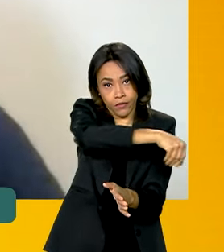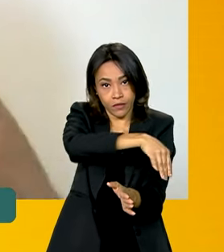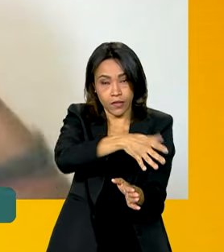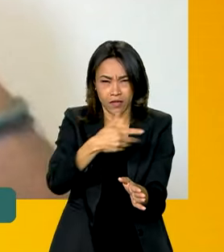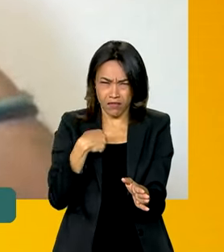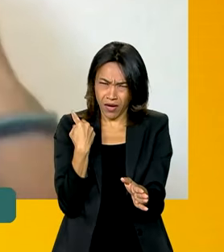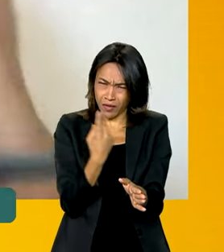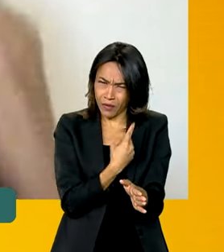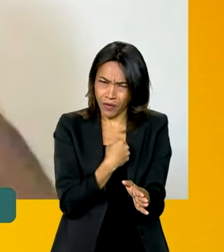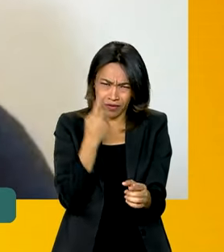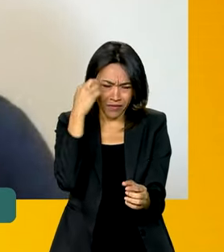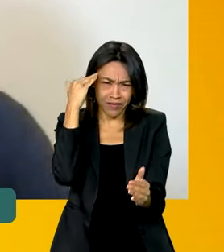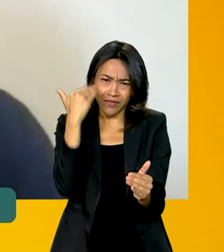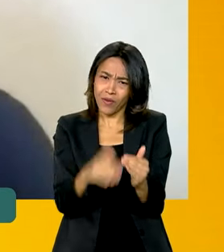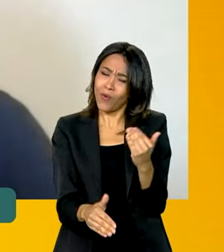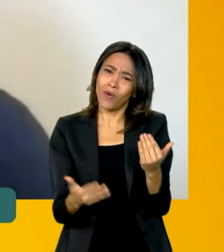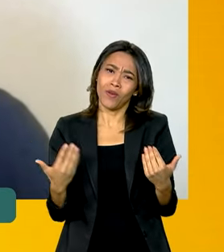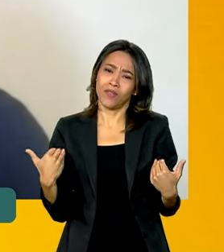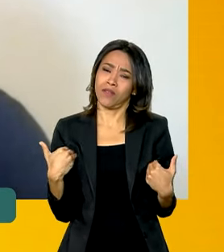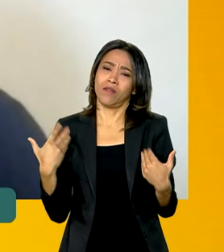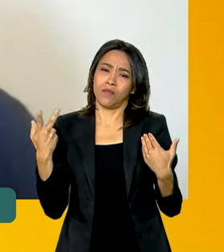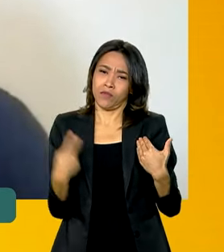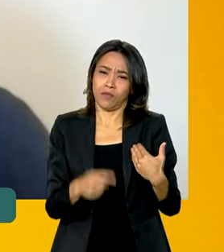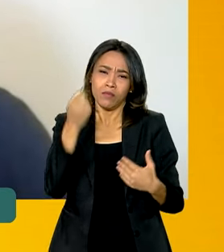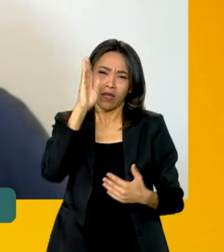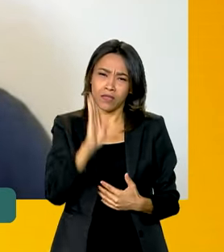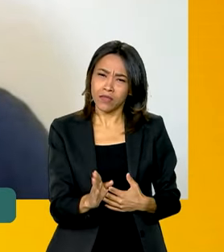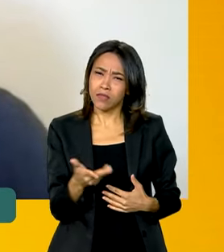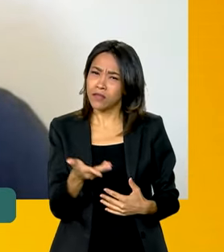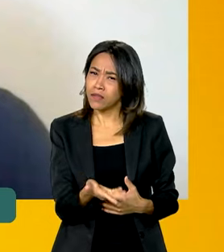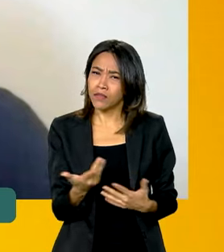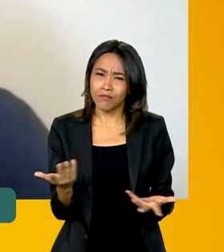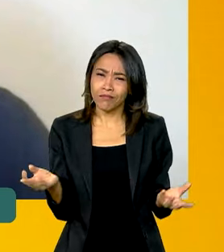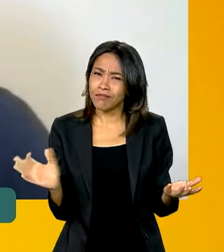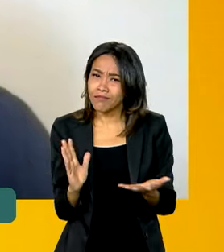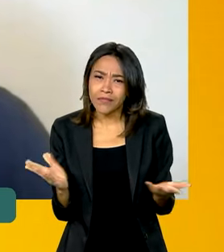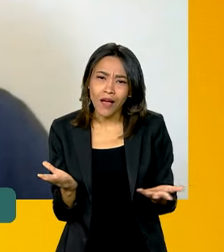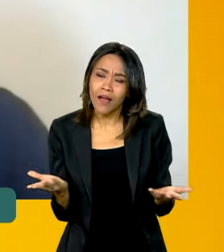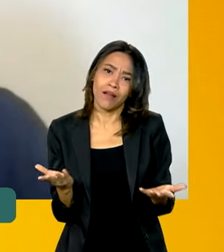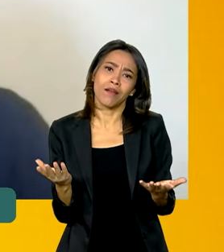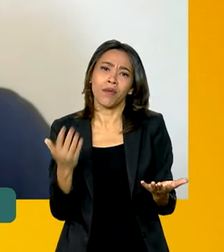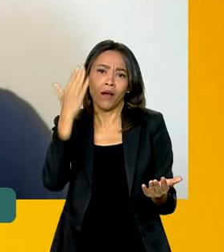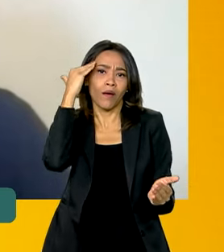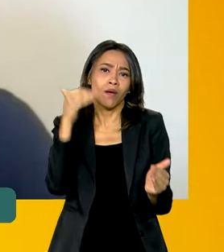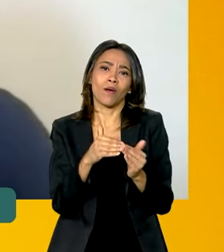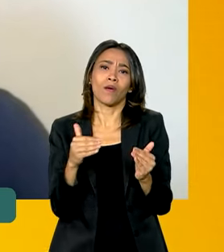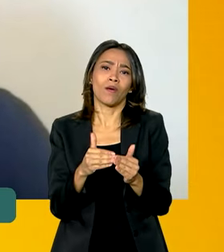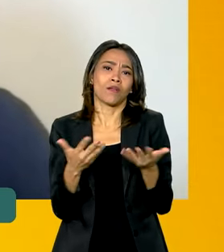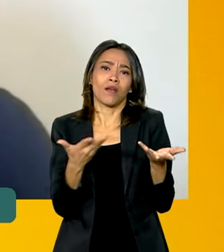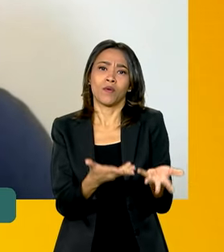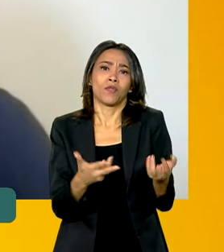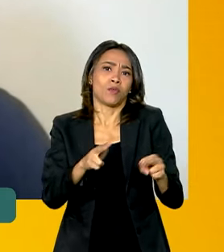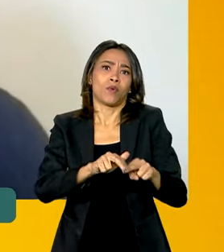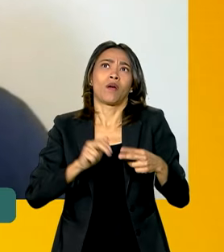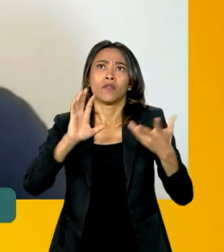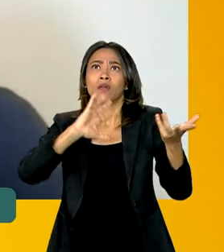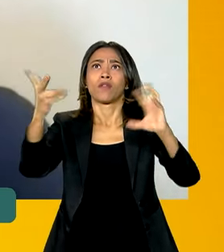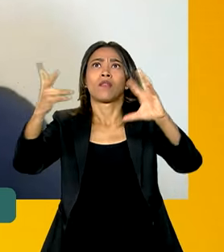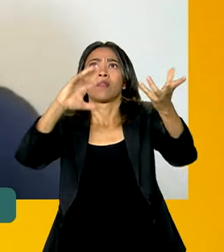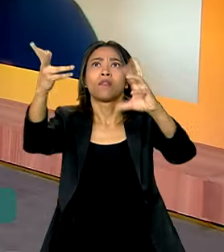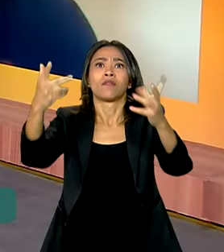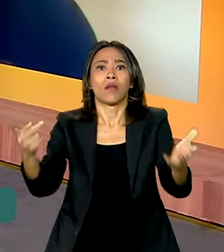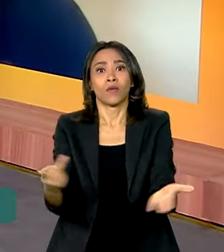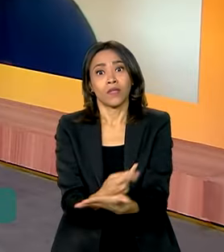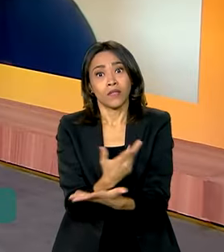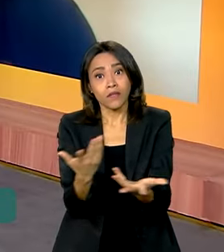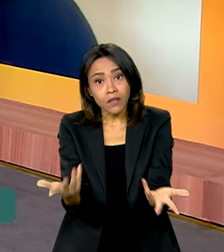verdadeiro retrocesso e vai na contramão da história, principalmente agora, frente à mudança do clima.